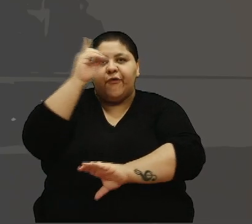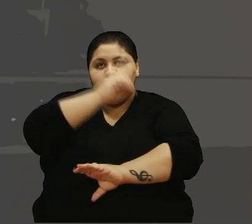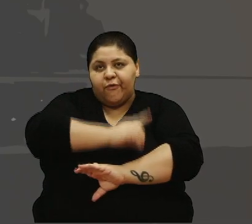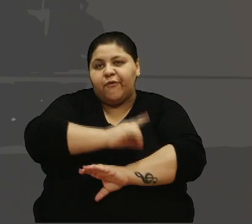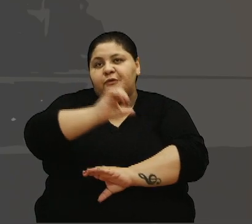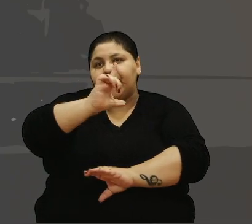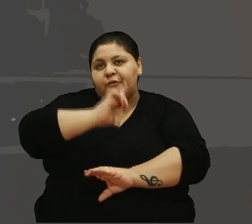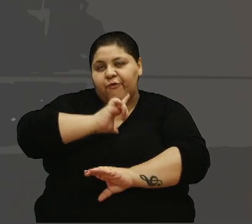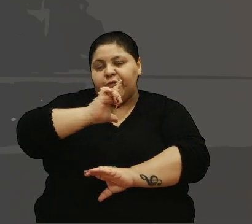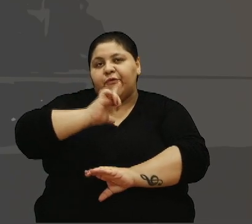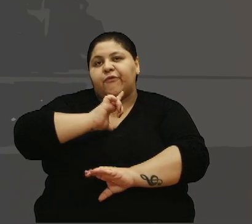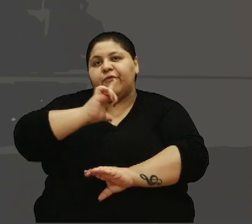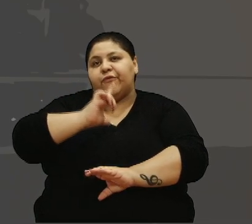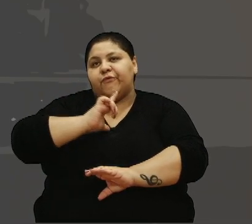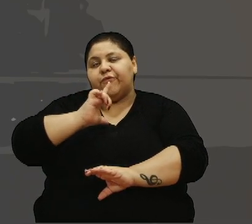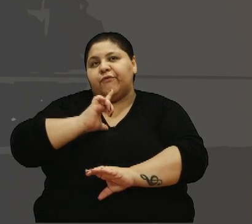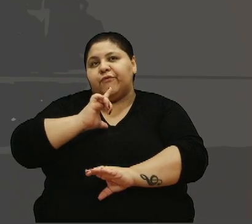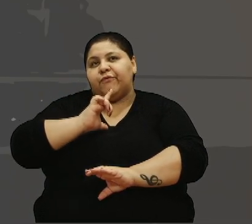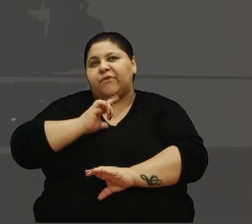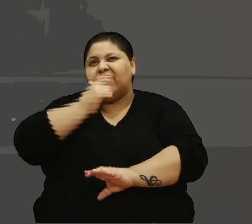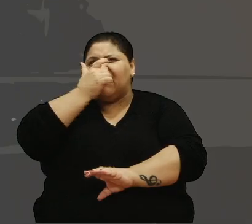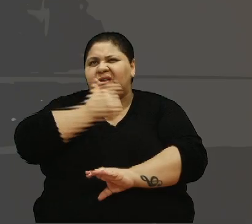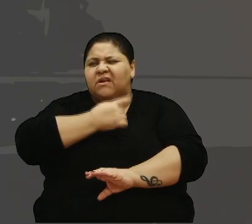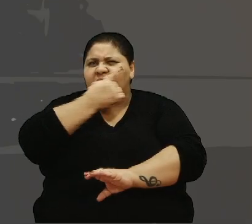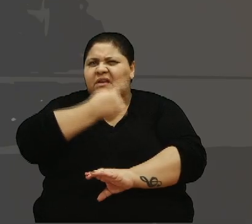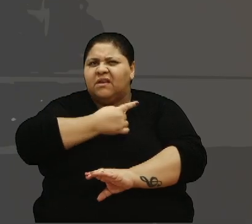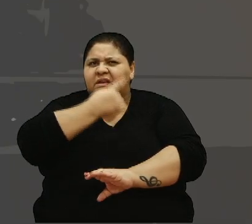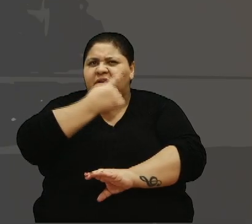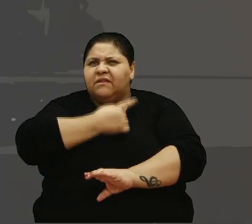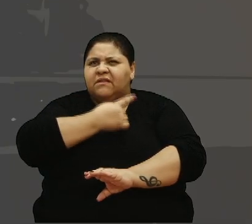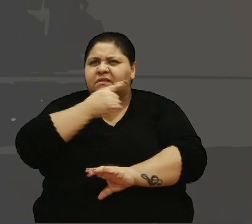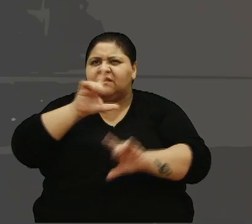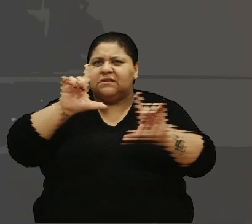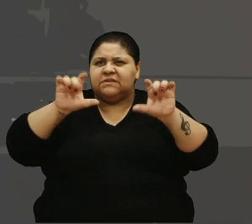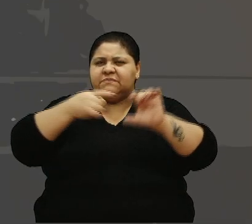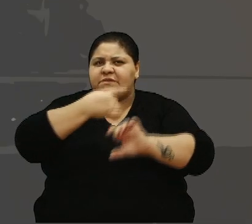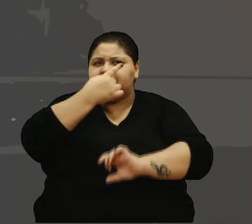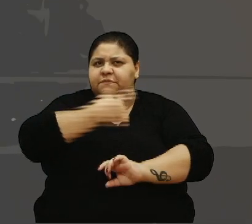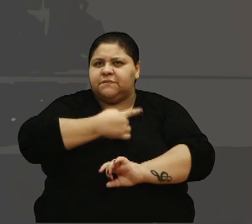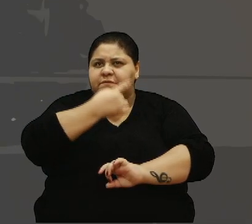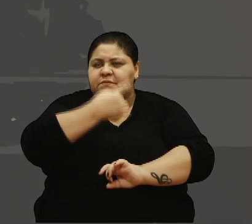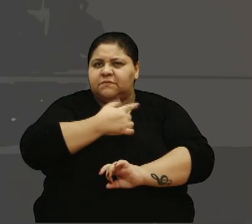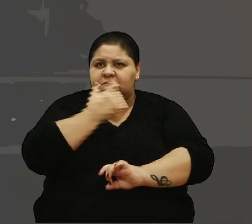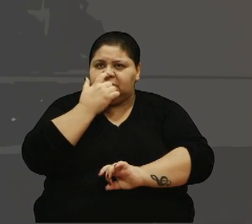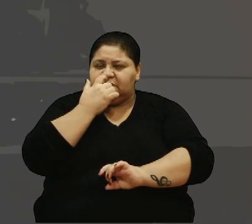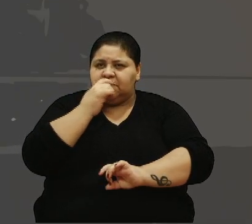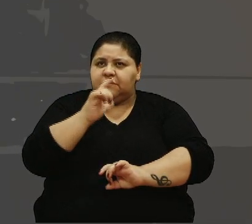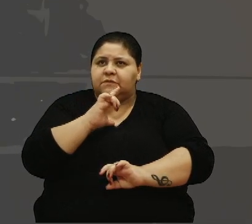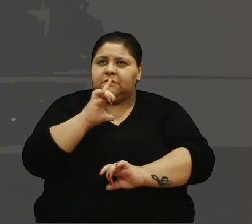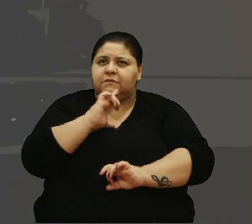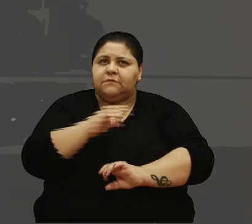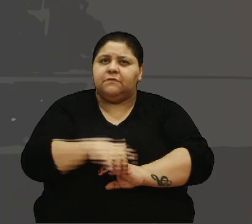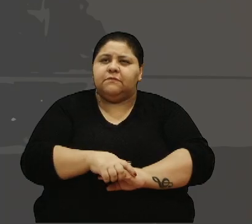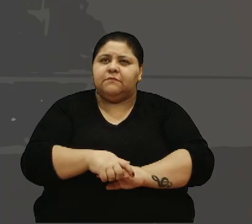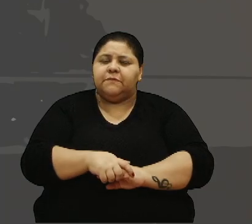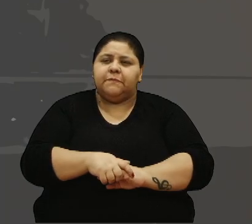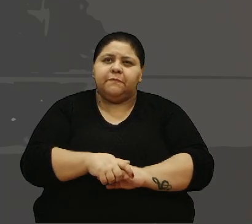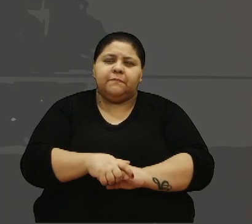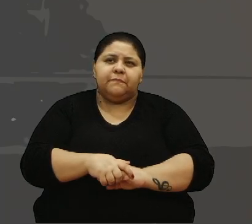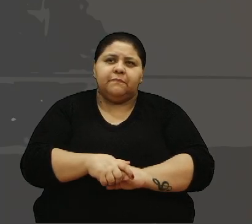ela tem dado uma... eu acho que é essa imagem aí mesmo. tem